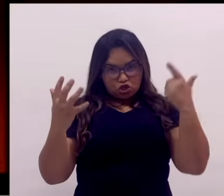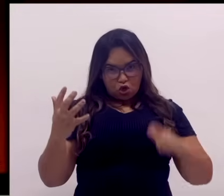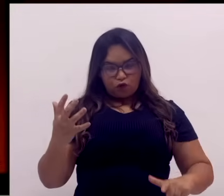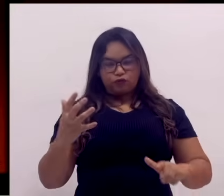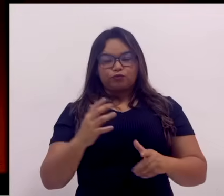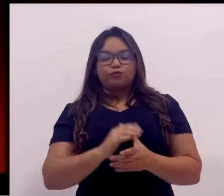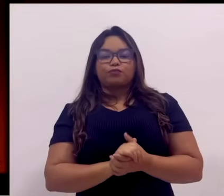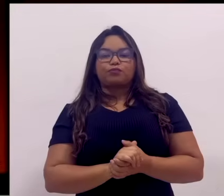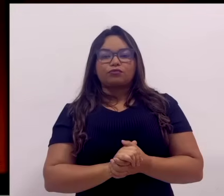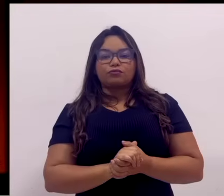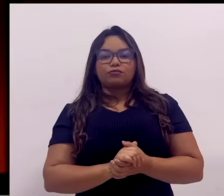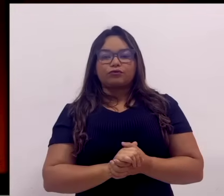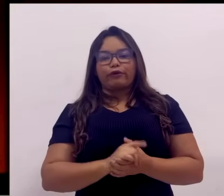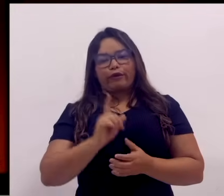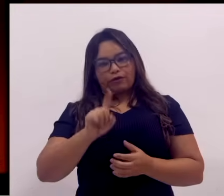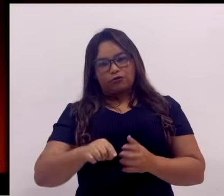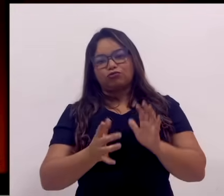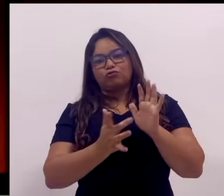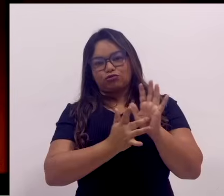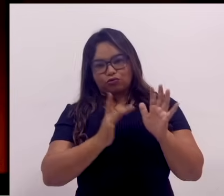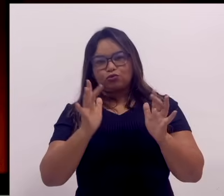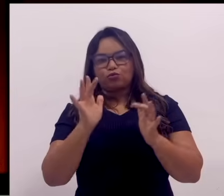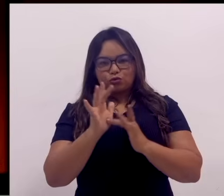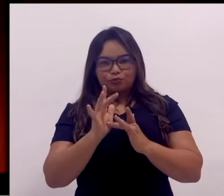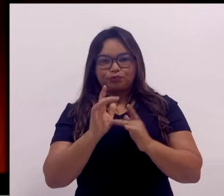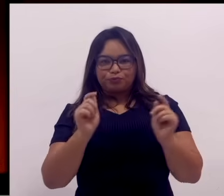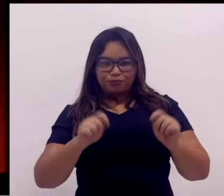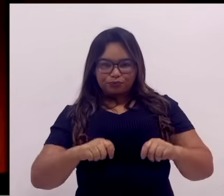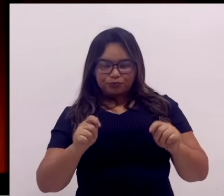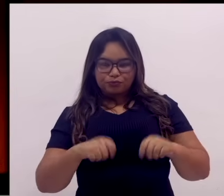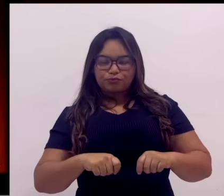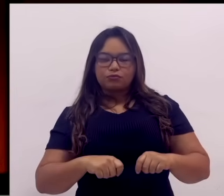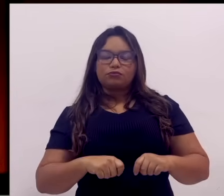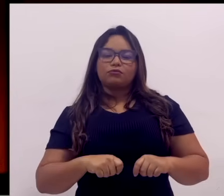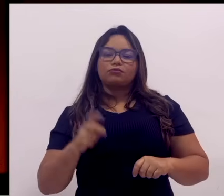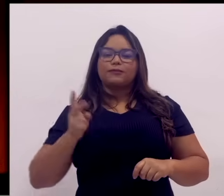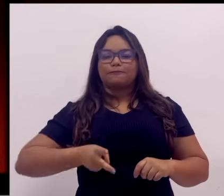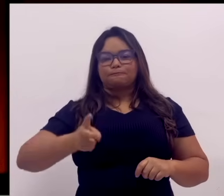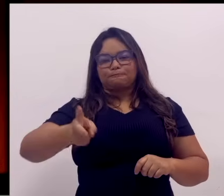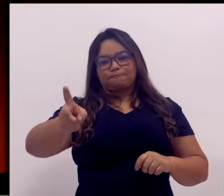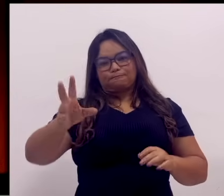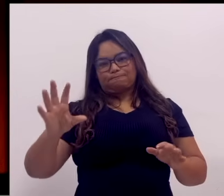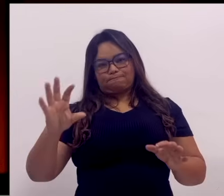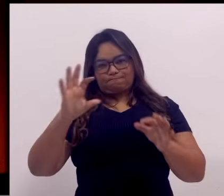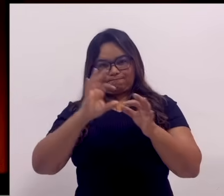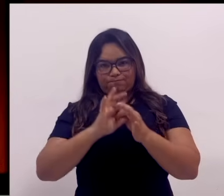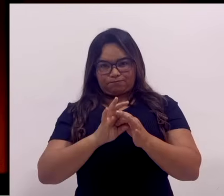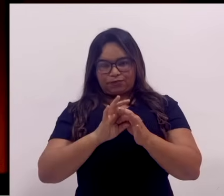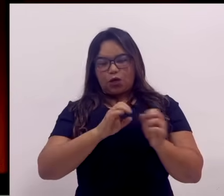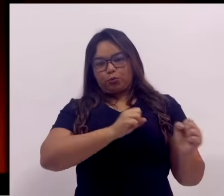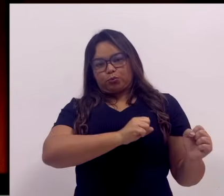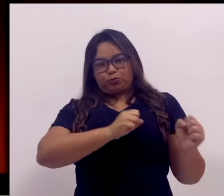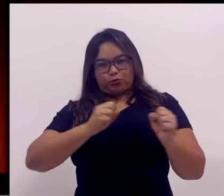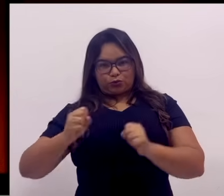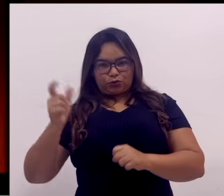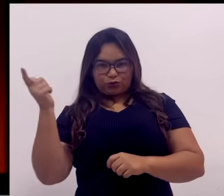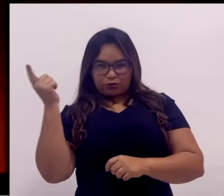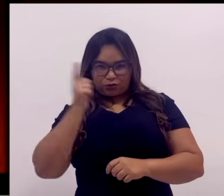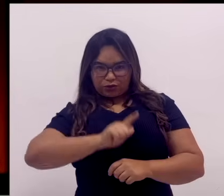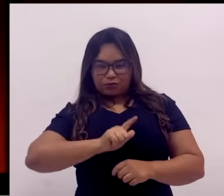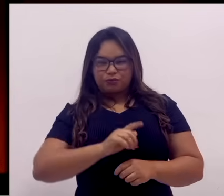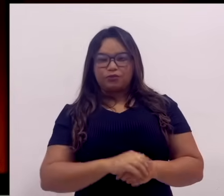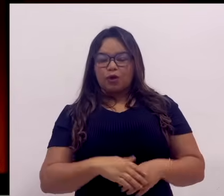maná escondido, Jesus, que acabaria com essa fome espiritual para sempre, e o domínio se